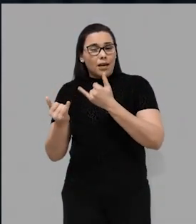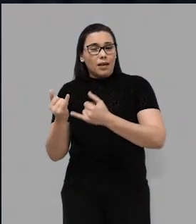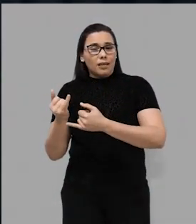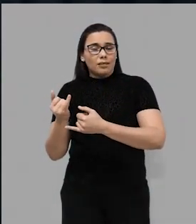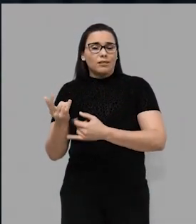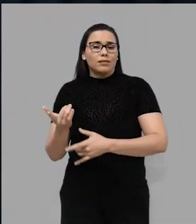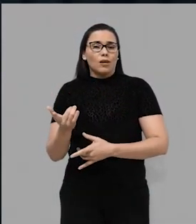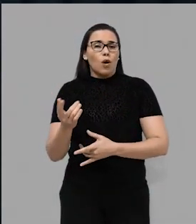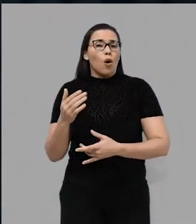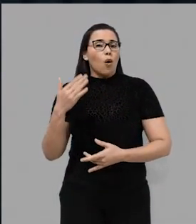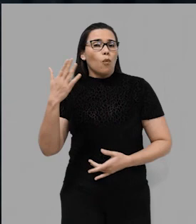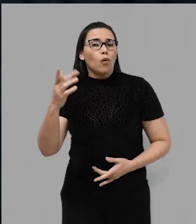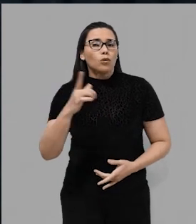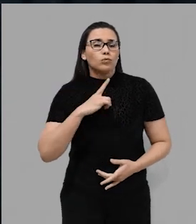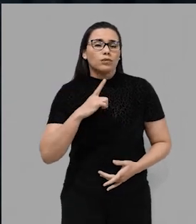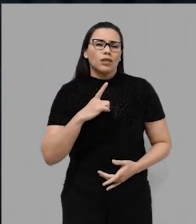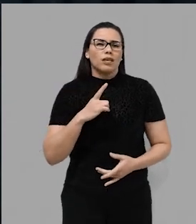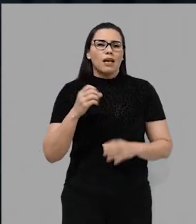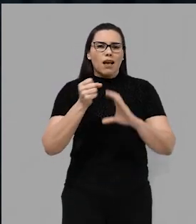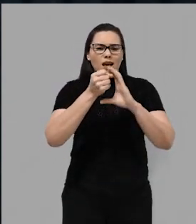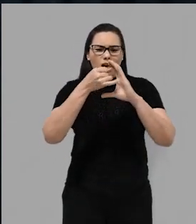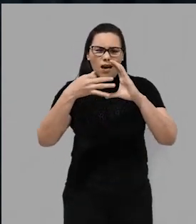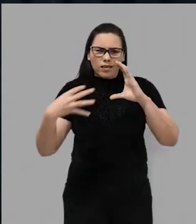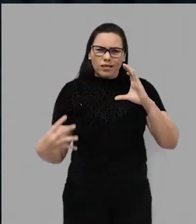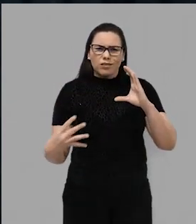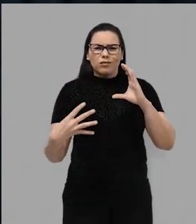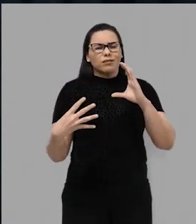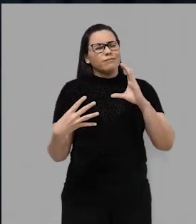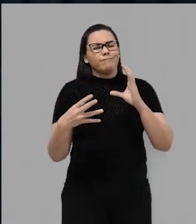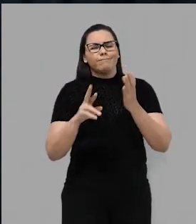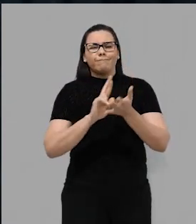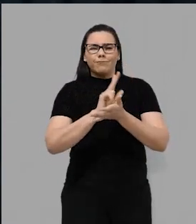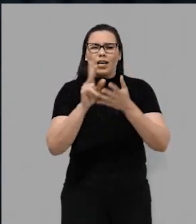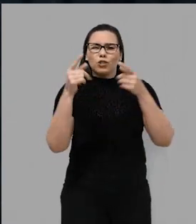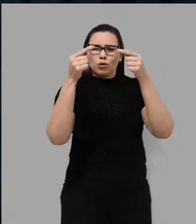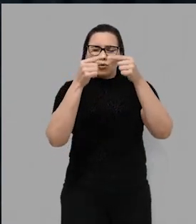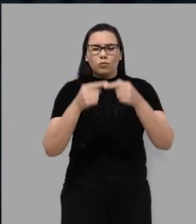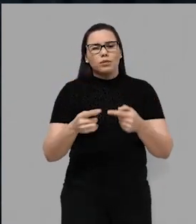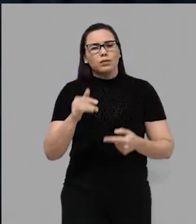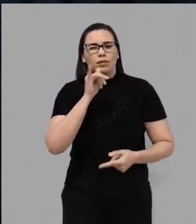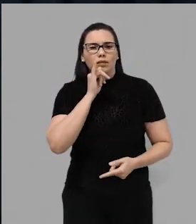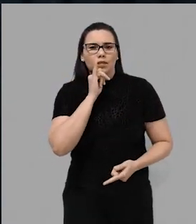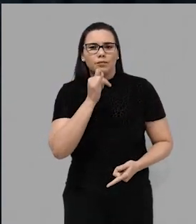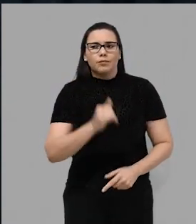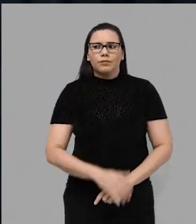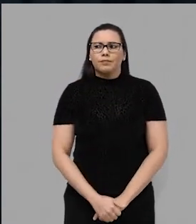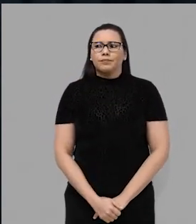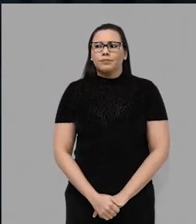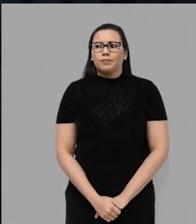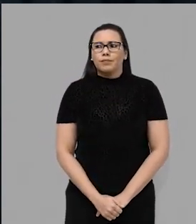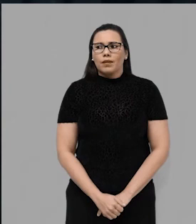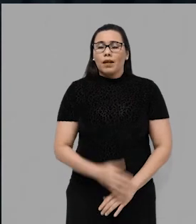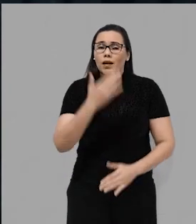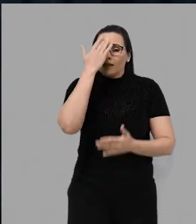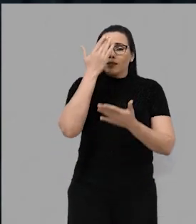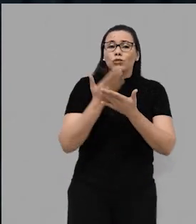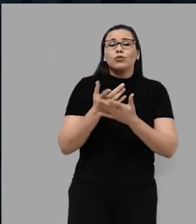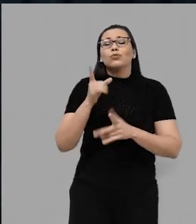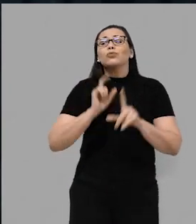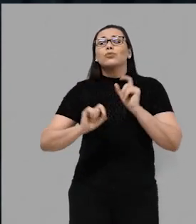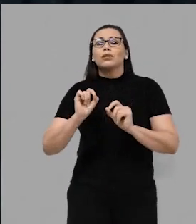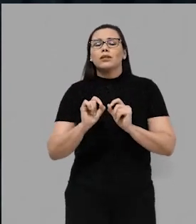quando eles compartilham muitas características em comum. Por exemplo, acredita-se que